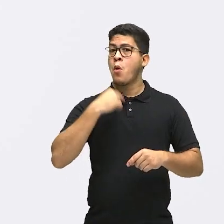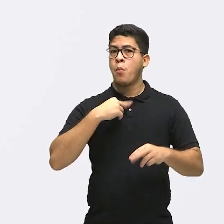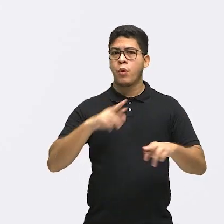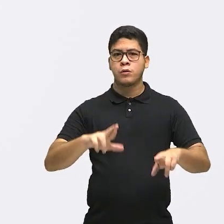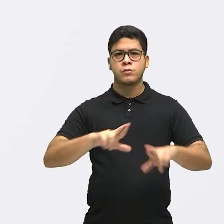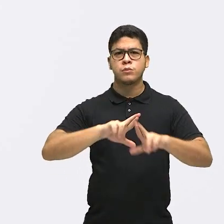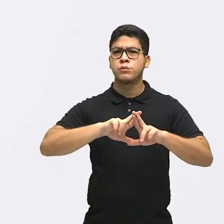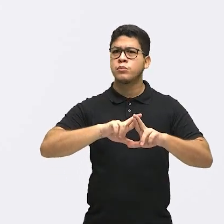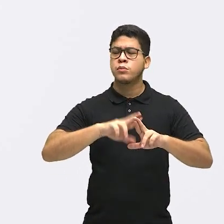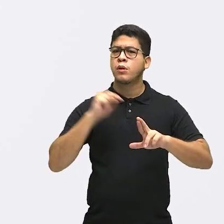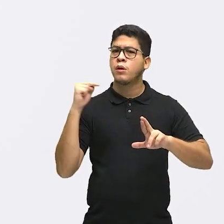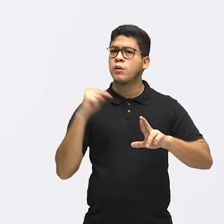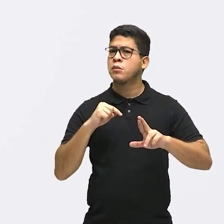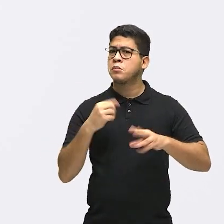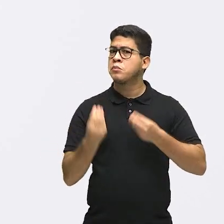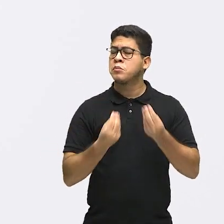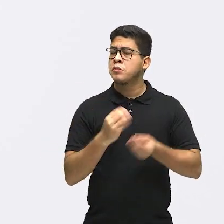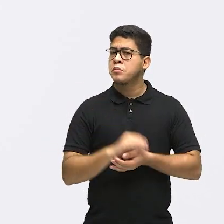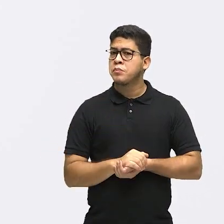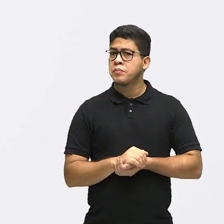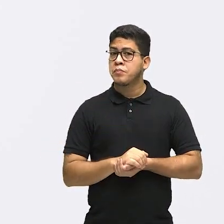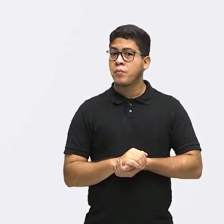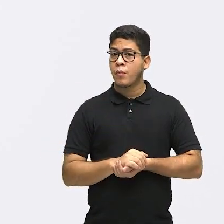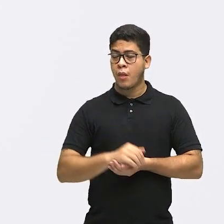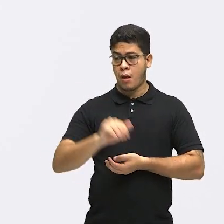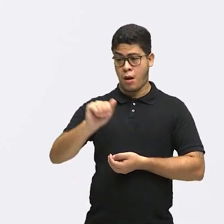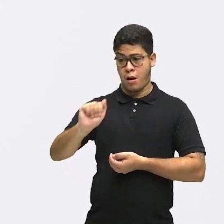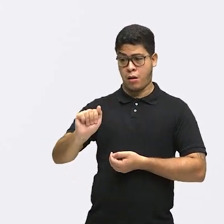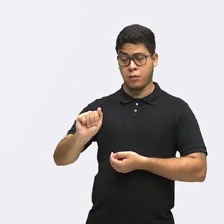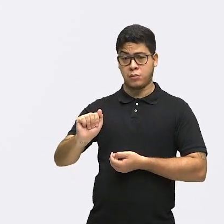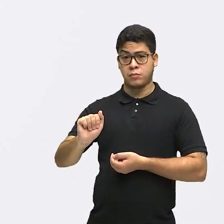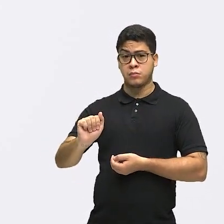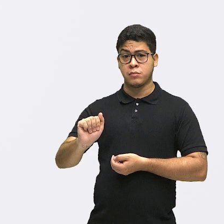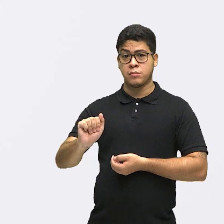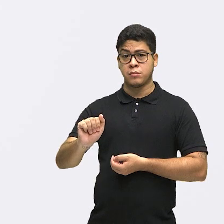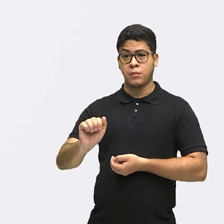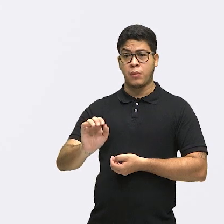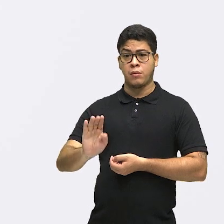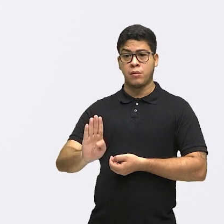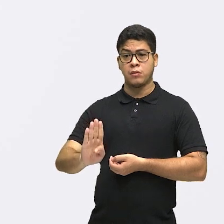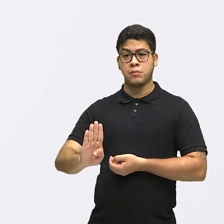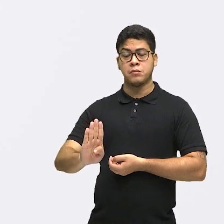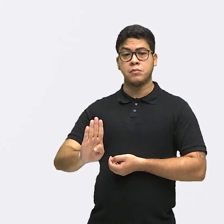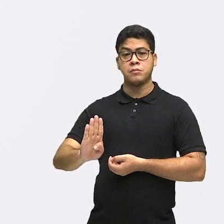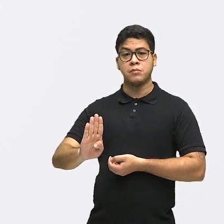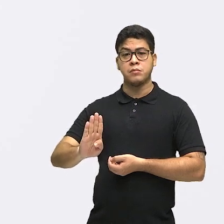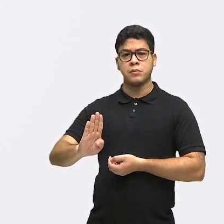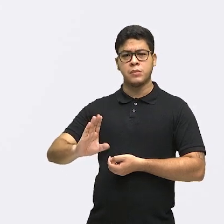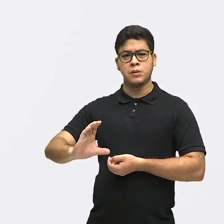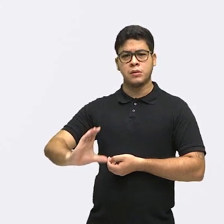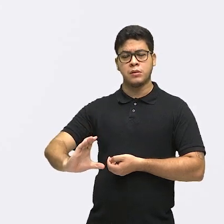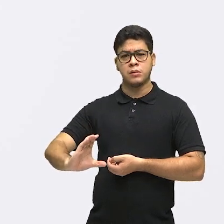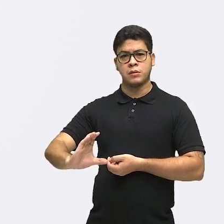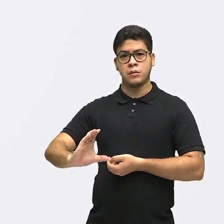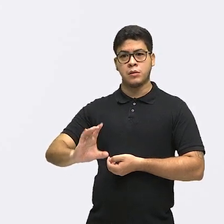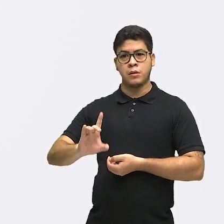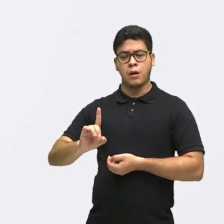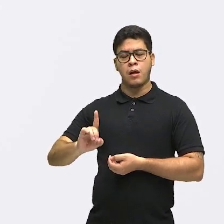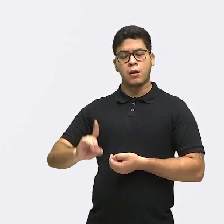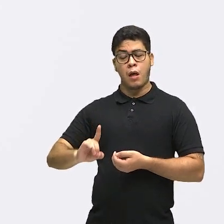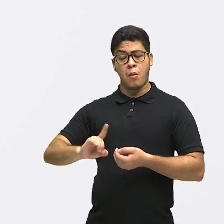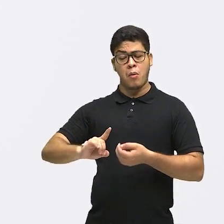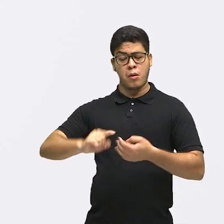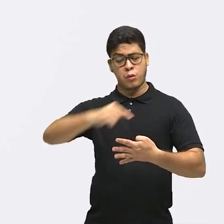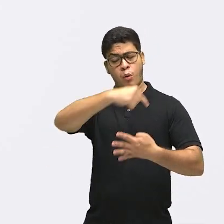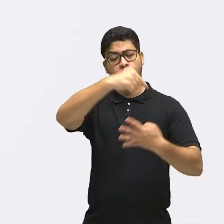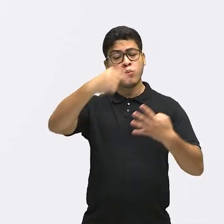reciclado? Alternativa A, esponja de aço. Alternativa B, vidro. Alternativa C, lata. Alternativa